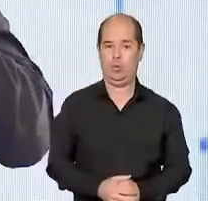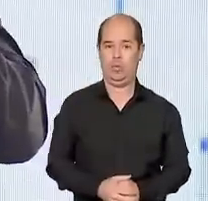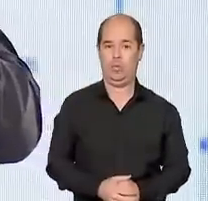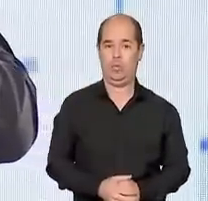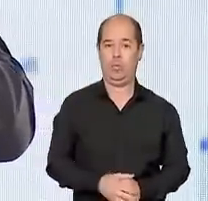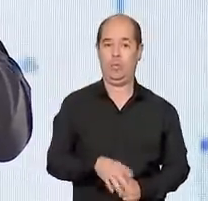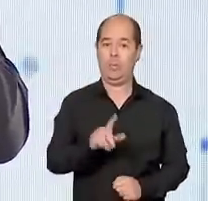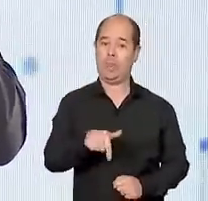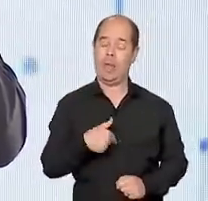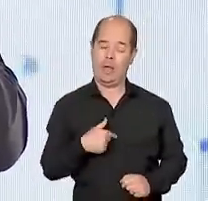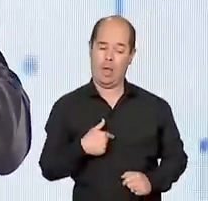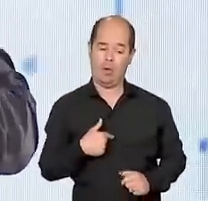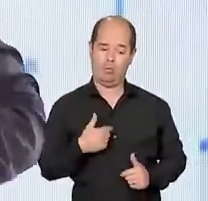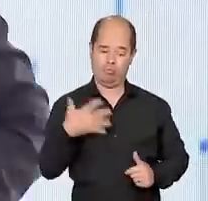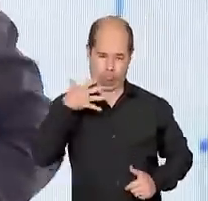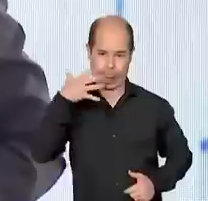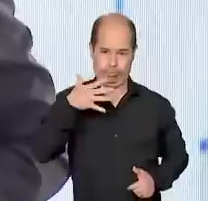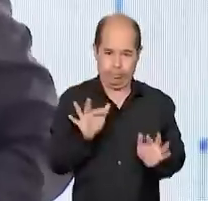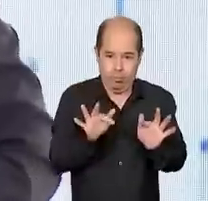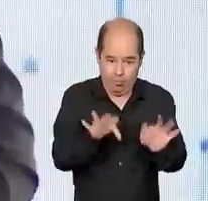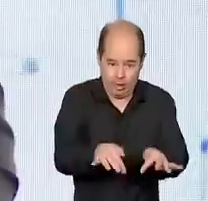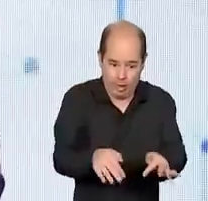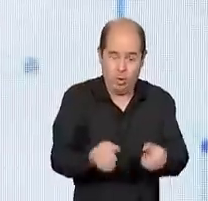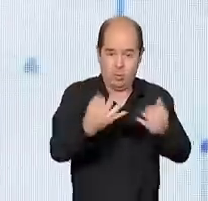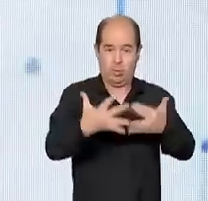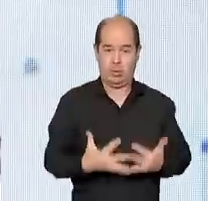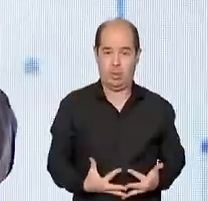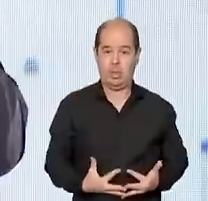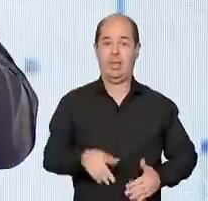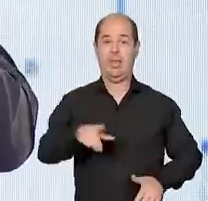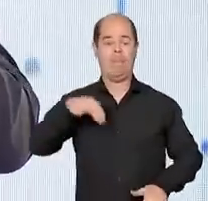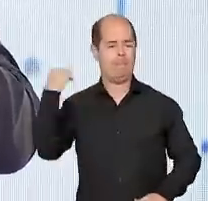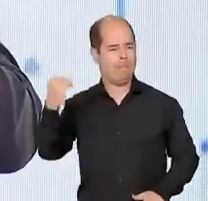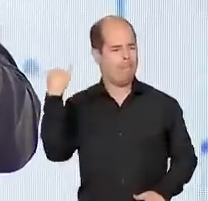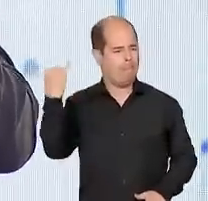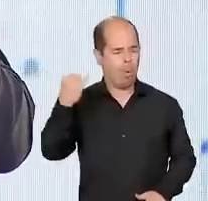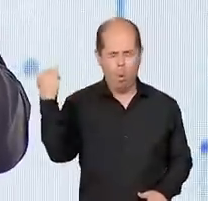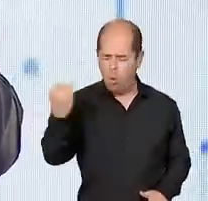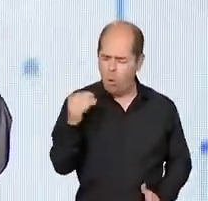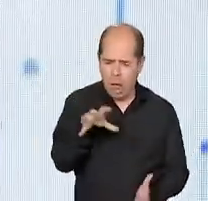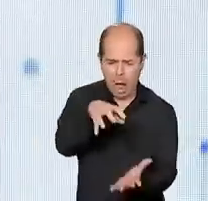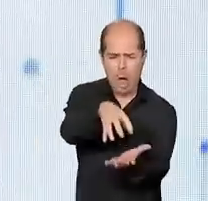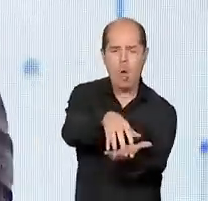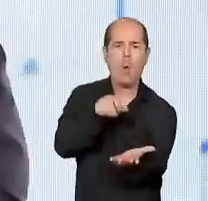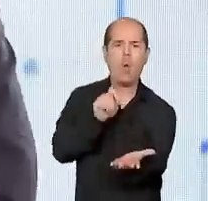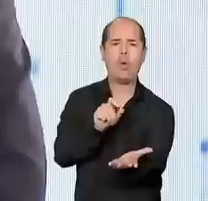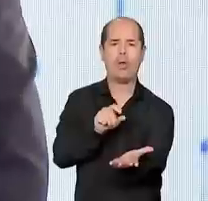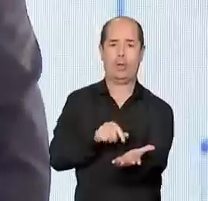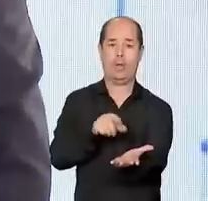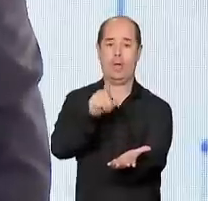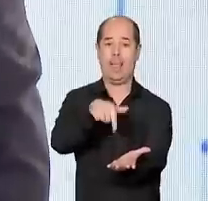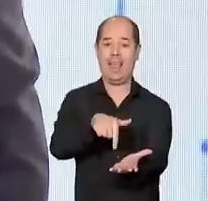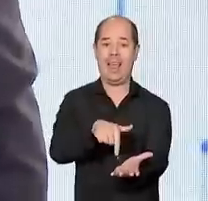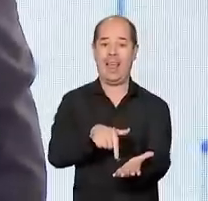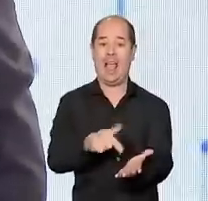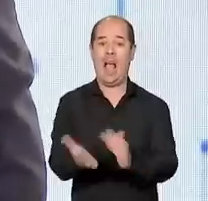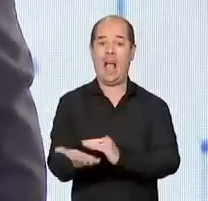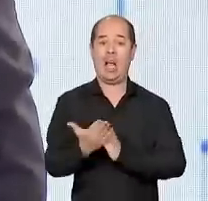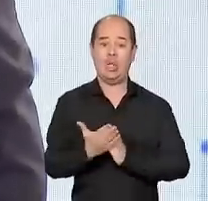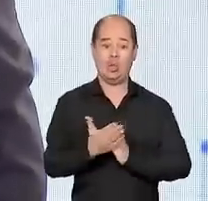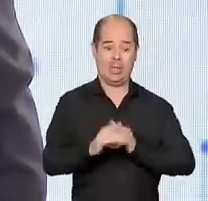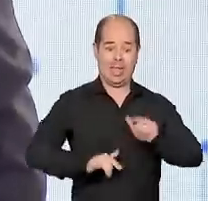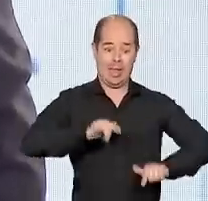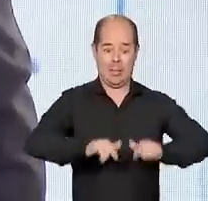a importância desse complexo para a geração de emprego e renda. Como a ministra falou muito